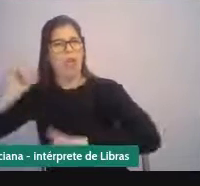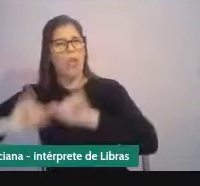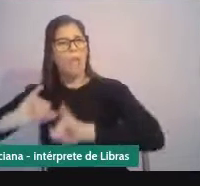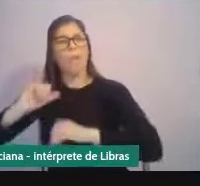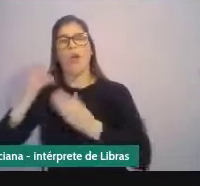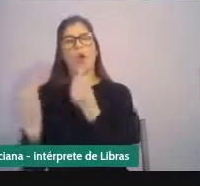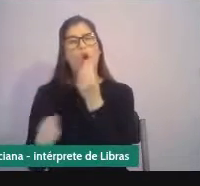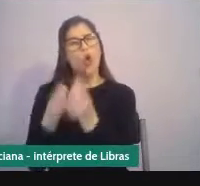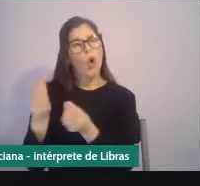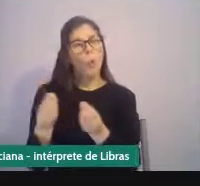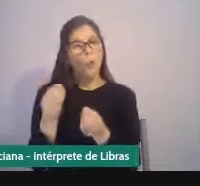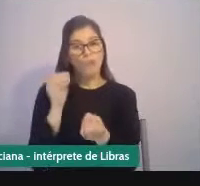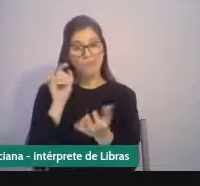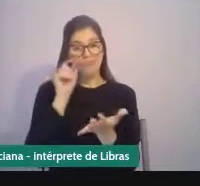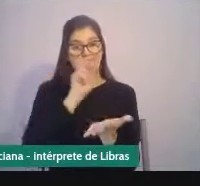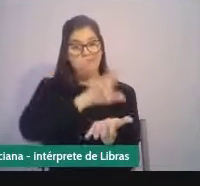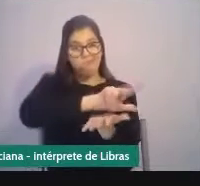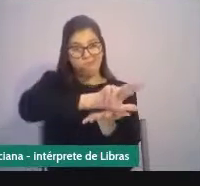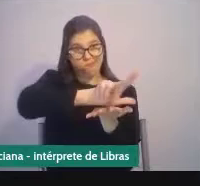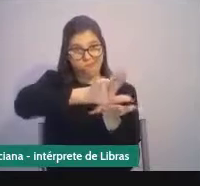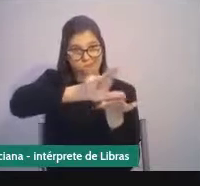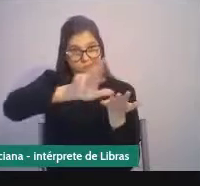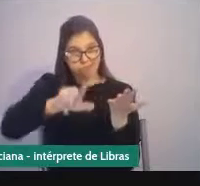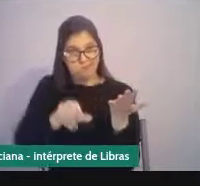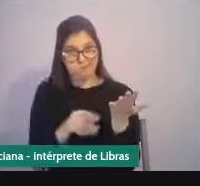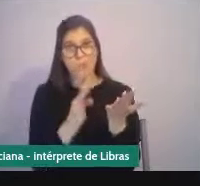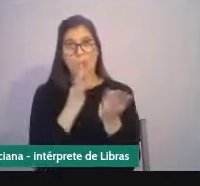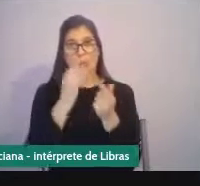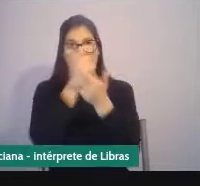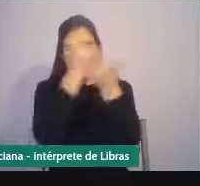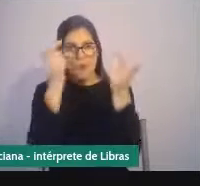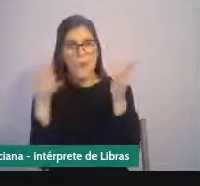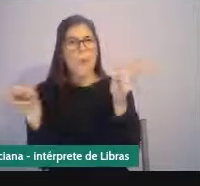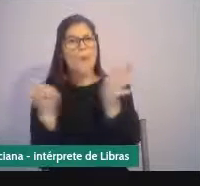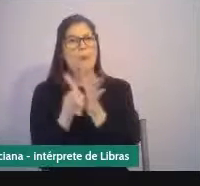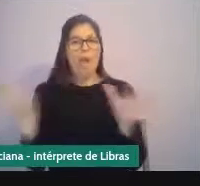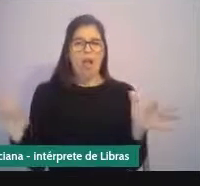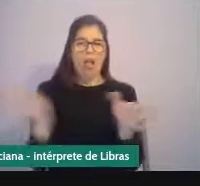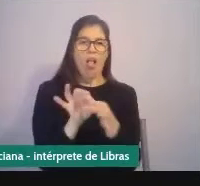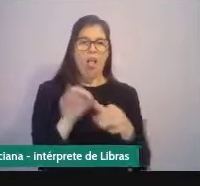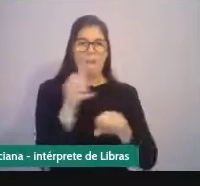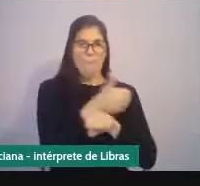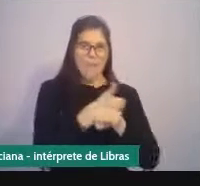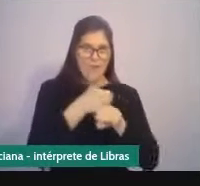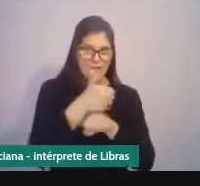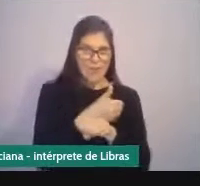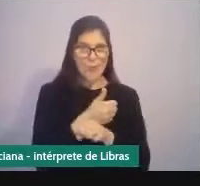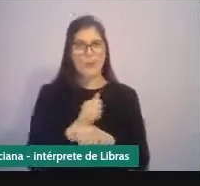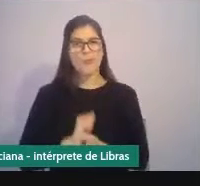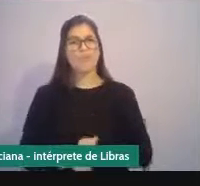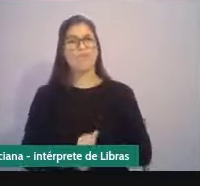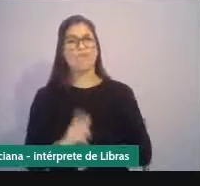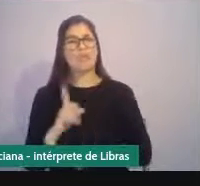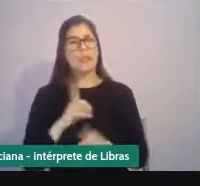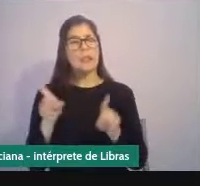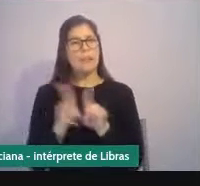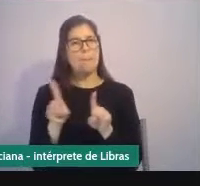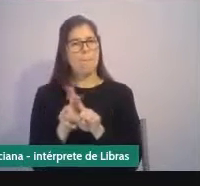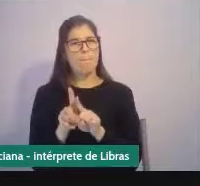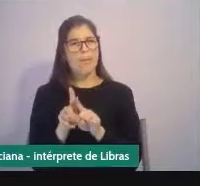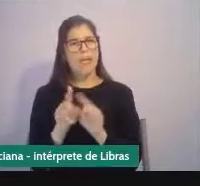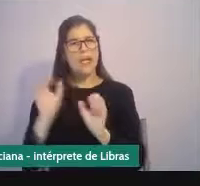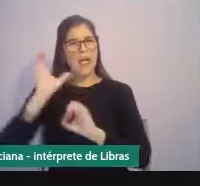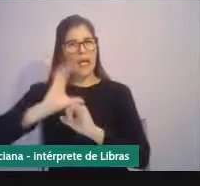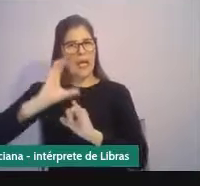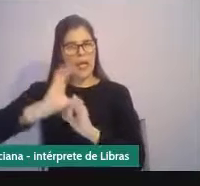esses conhecimentos aí que são trabalhados no ensino das profissões. Nós também criamos um canal para os podcasts dos